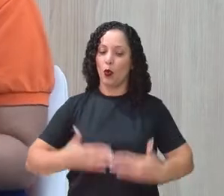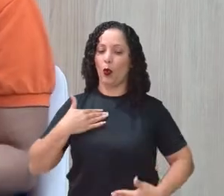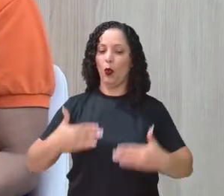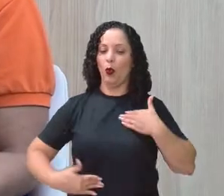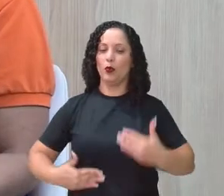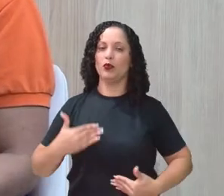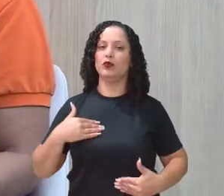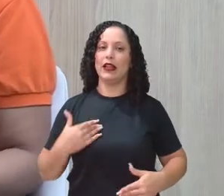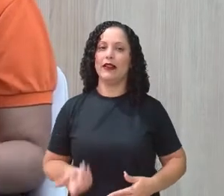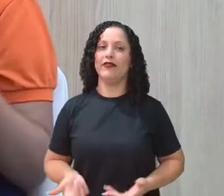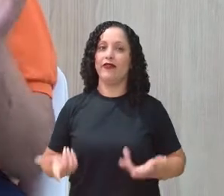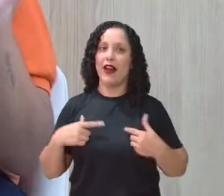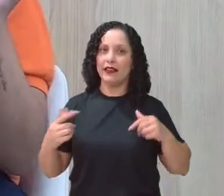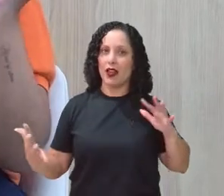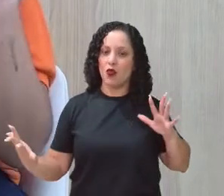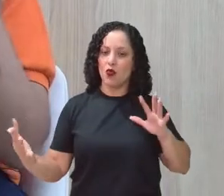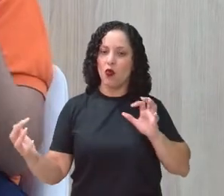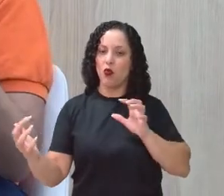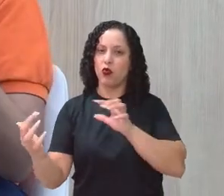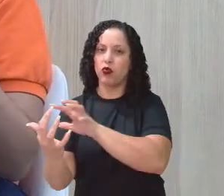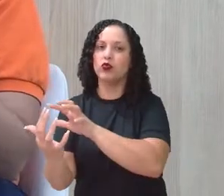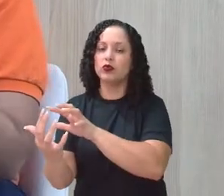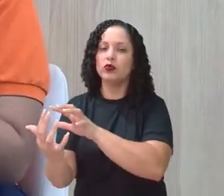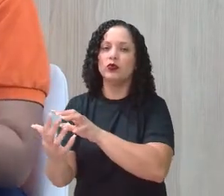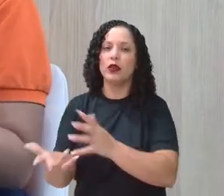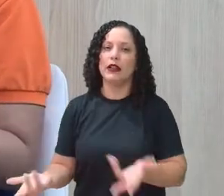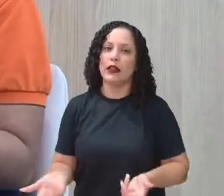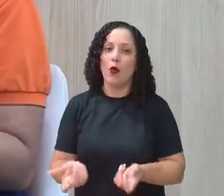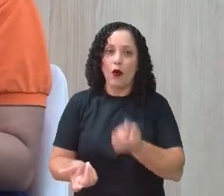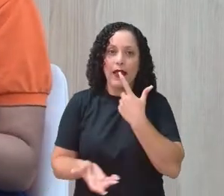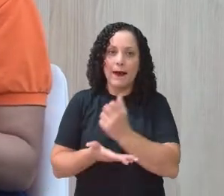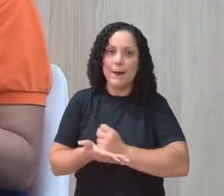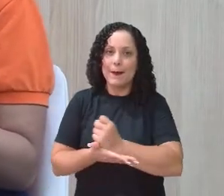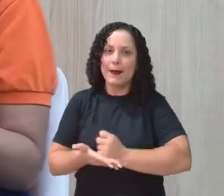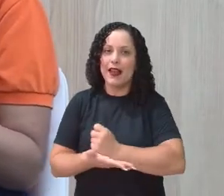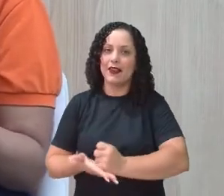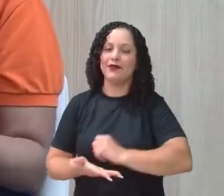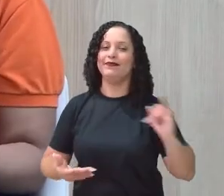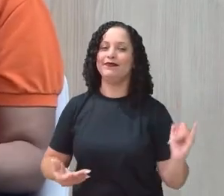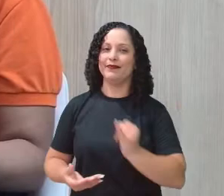enfrentar as bactérias, né? E aí o reforço é justamente o remédio, que precisa